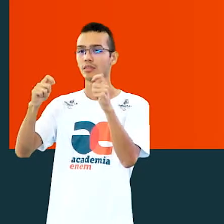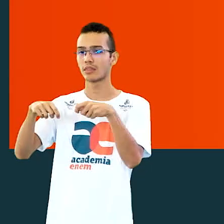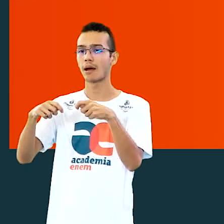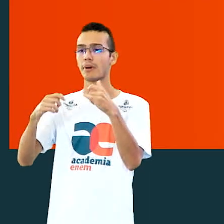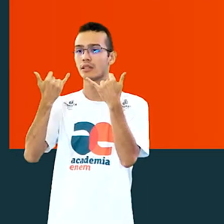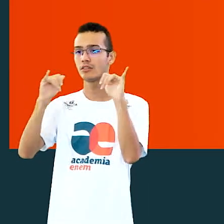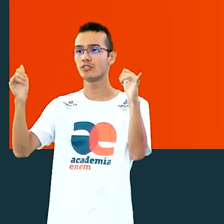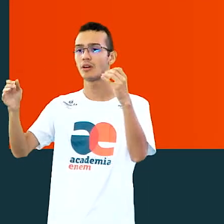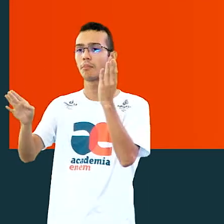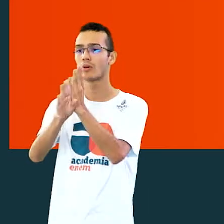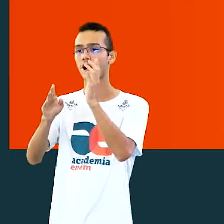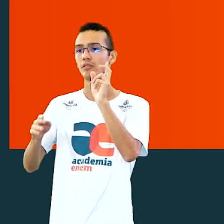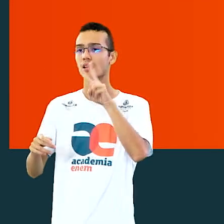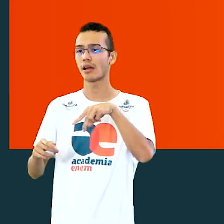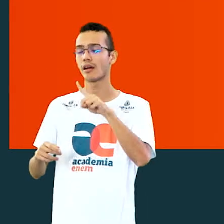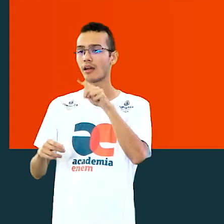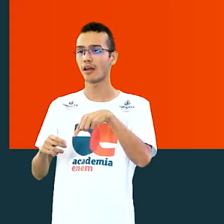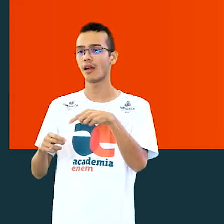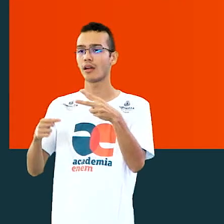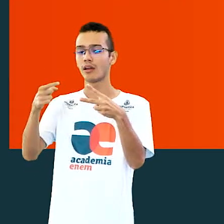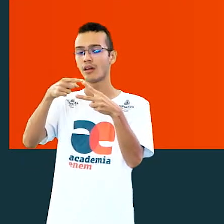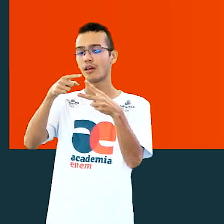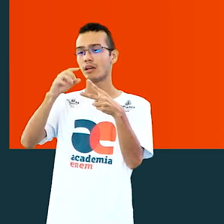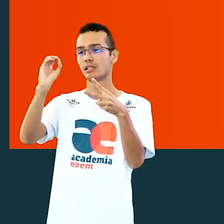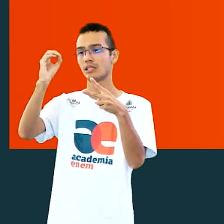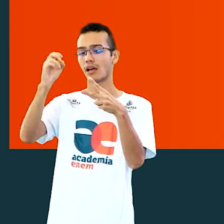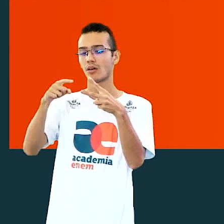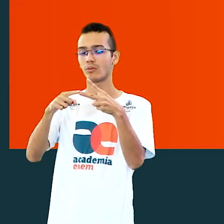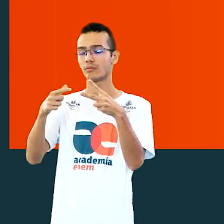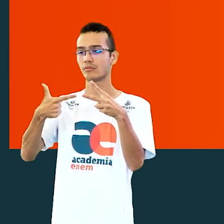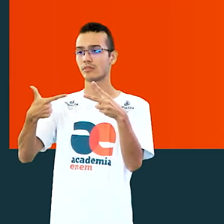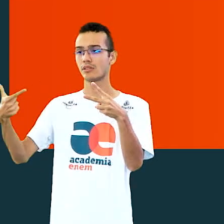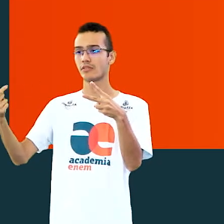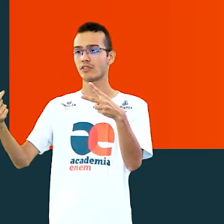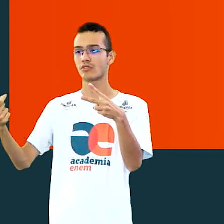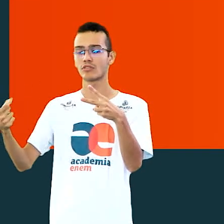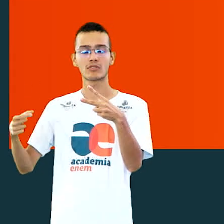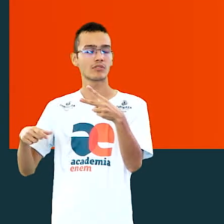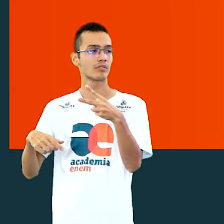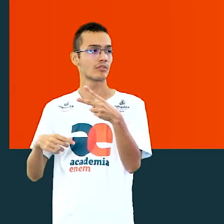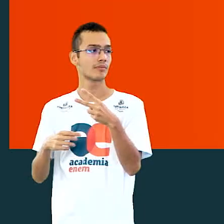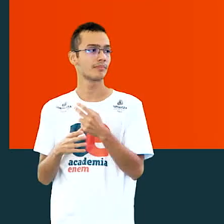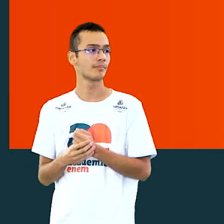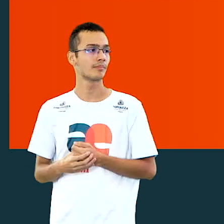ó. Lâmpada acesa. Circuito